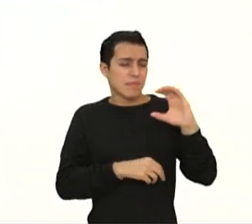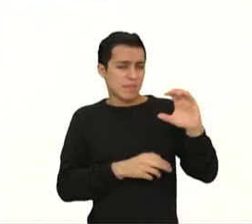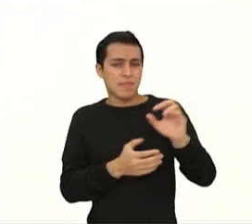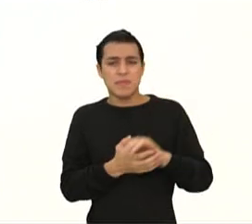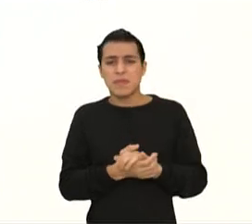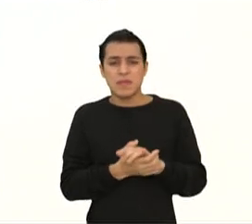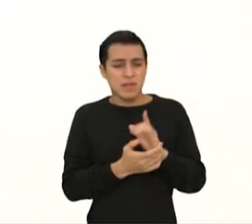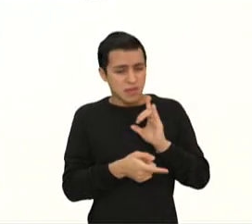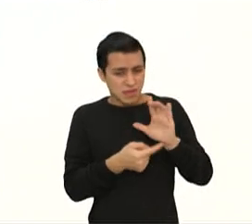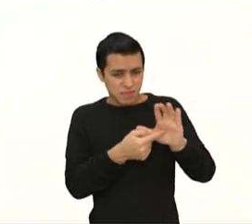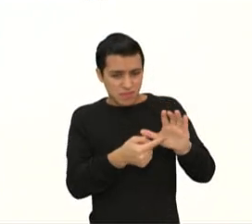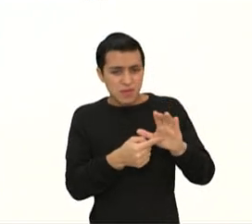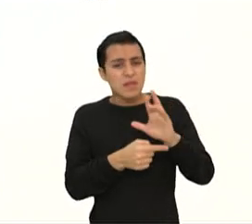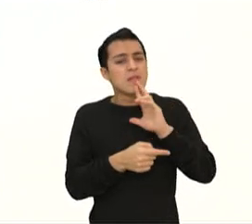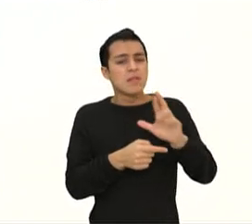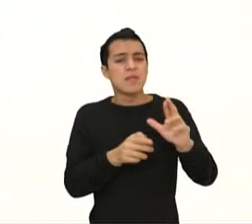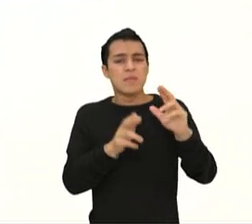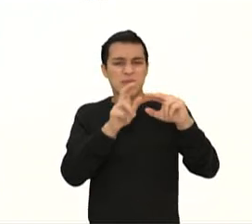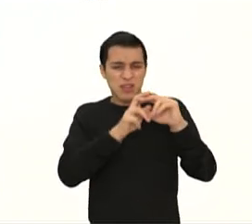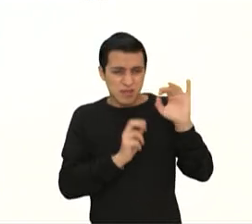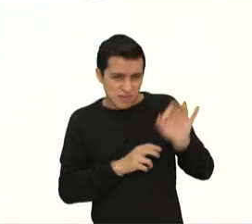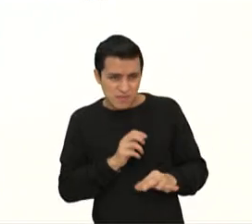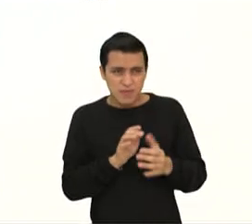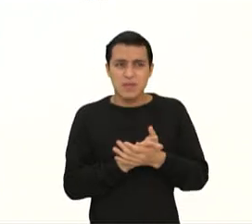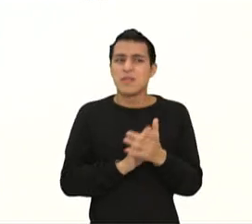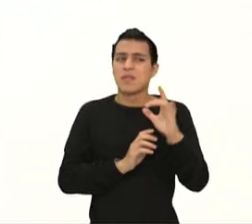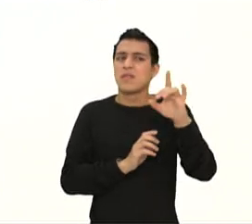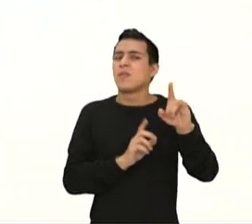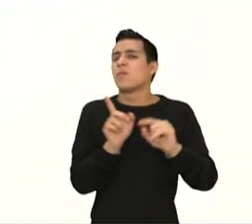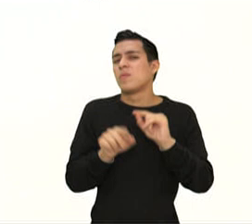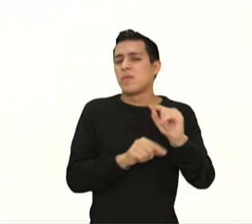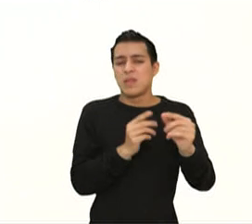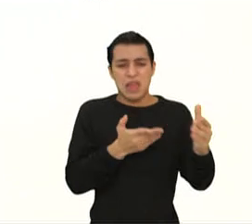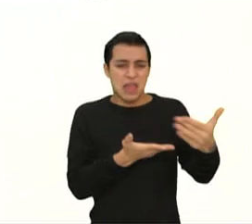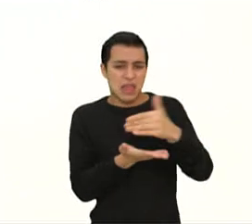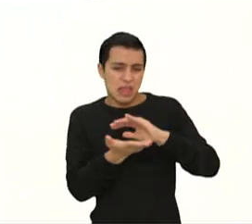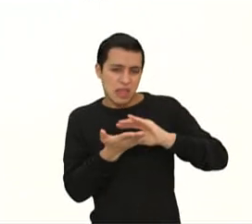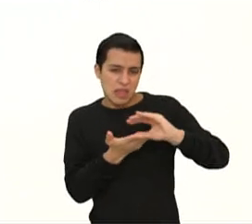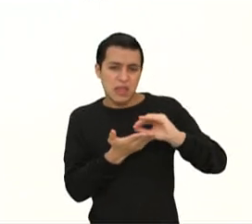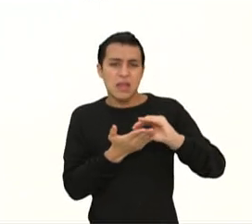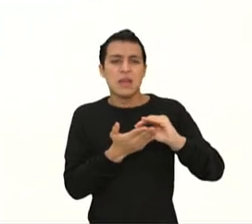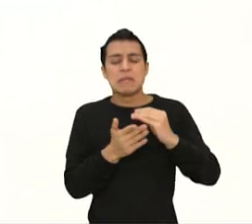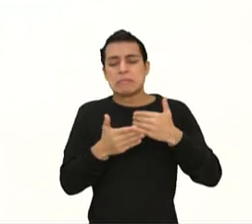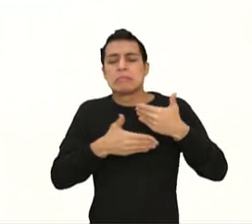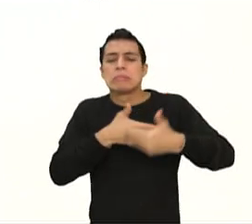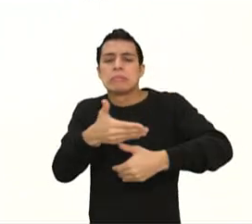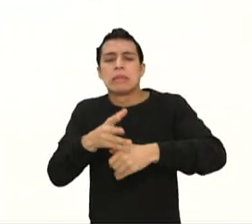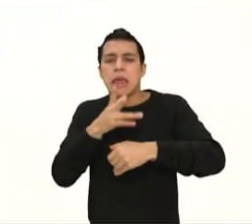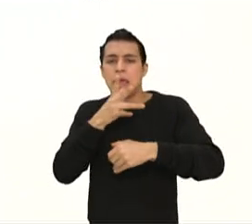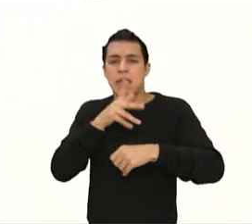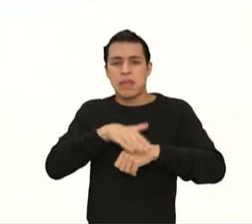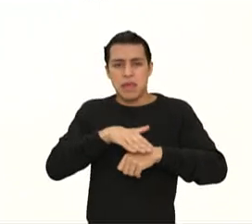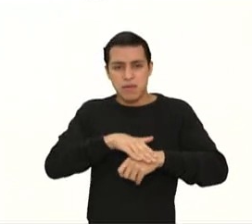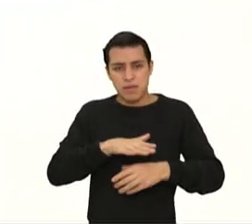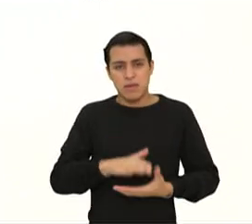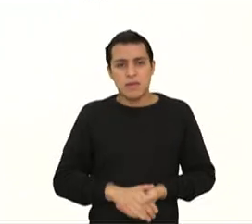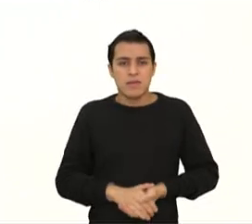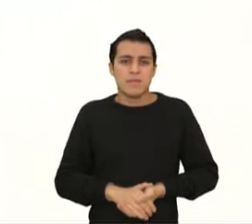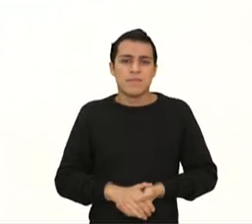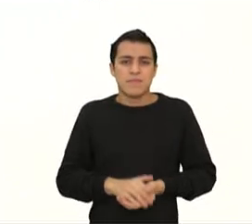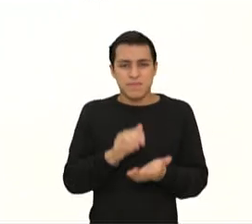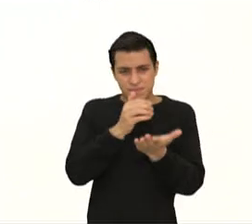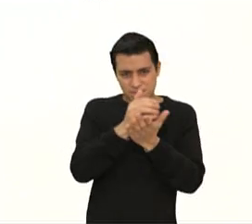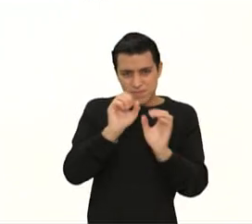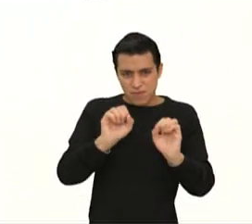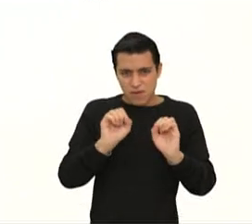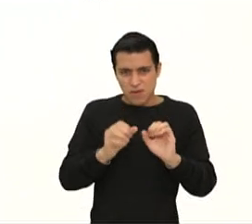C. Demonstra o resultado por meio de porcentagem. Letra D. Coleta dados por um longo tempo. Pode